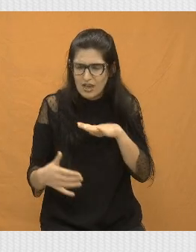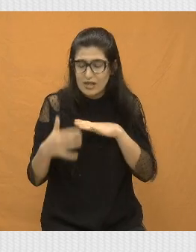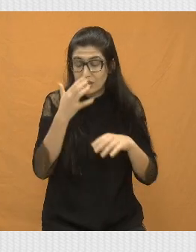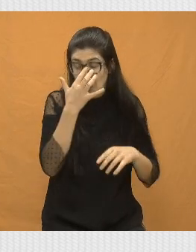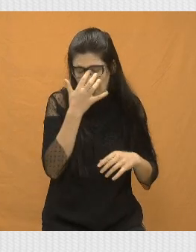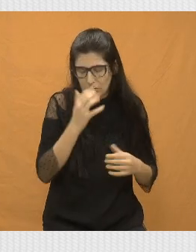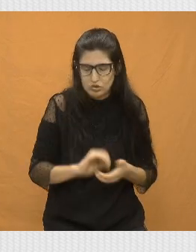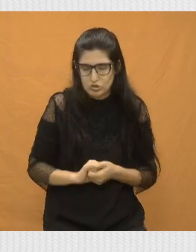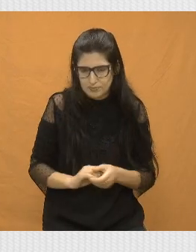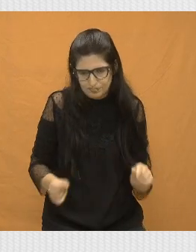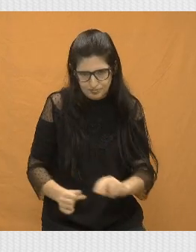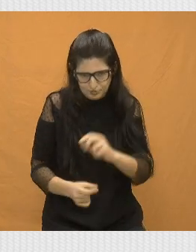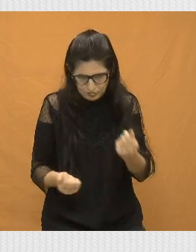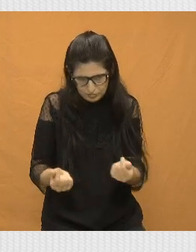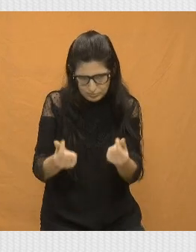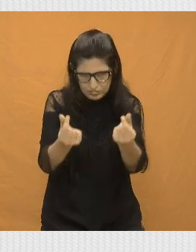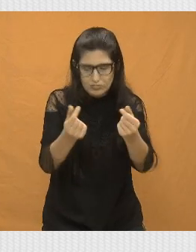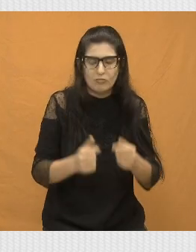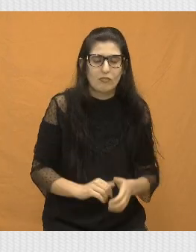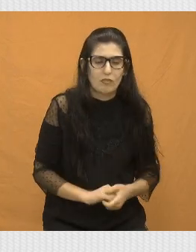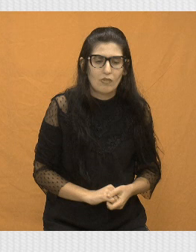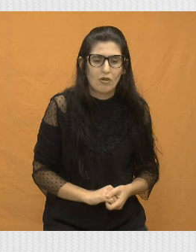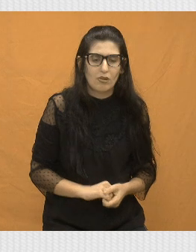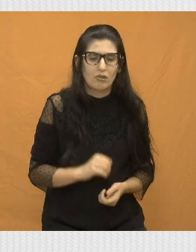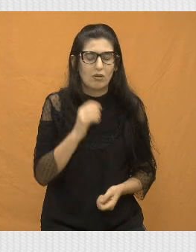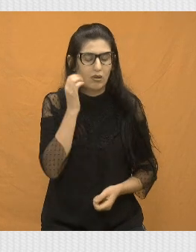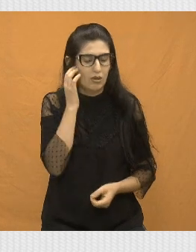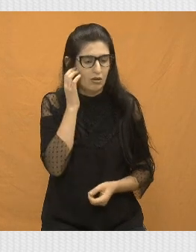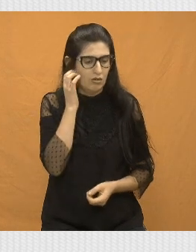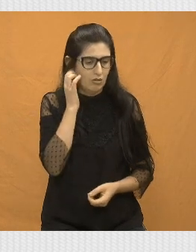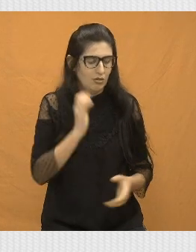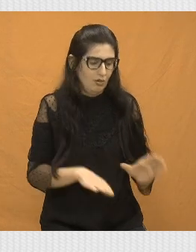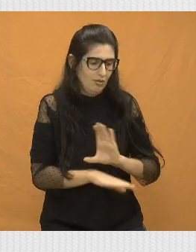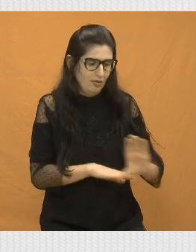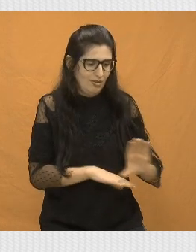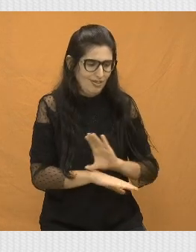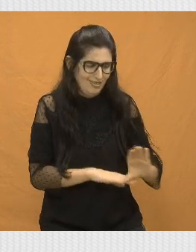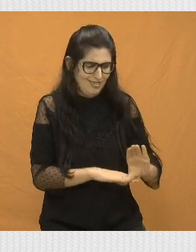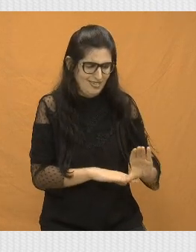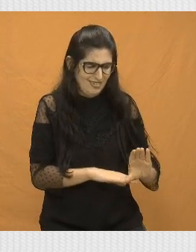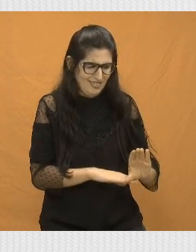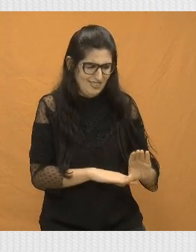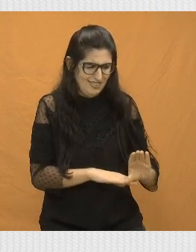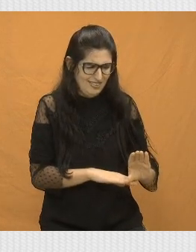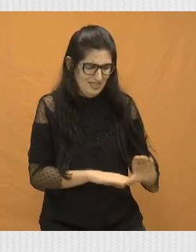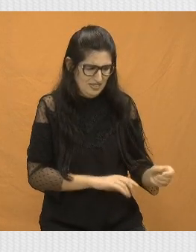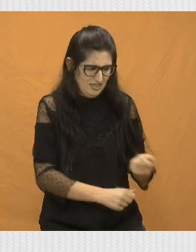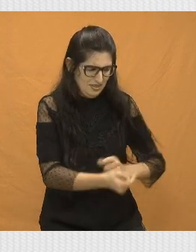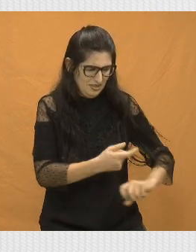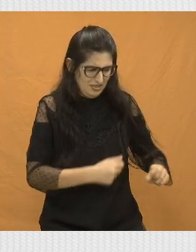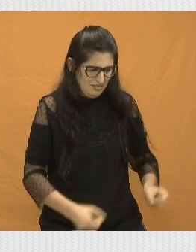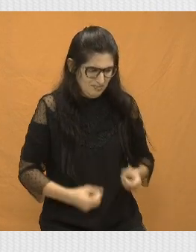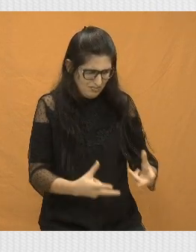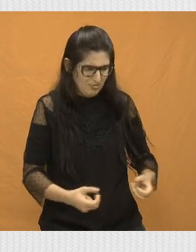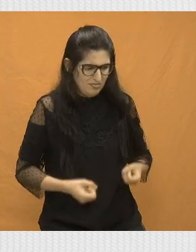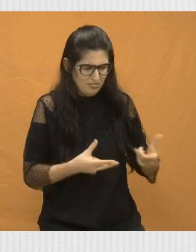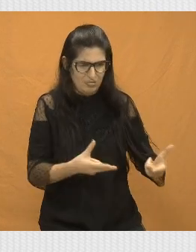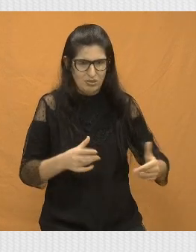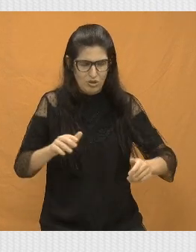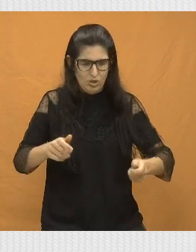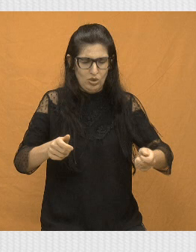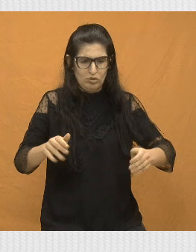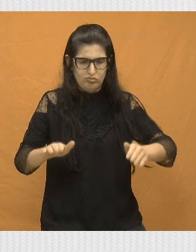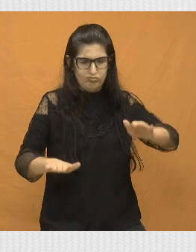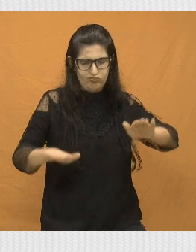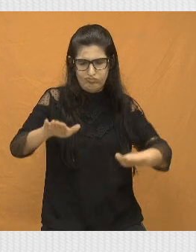capital tão alta, sendo que a receita de capital também não estava tão alta também de acordo. Então, está